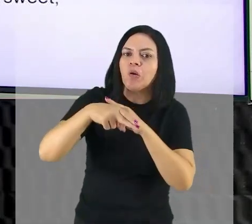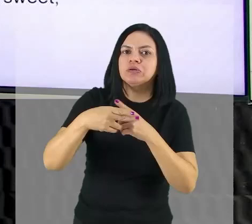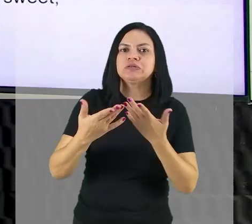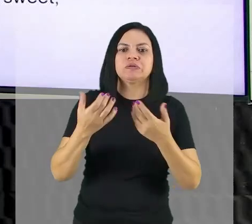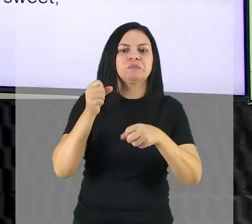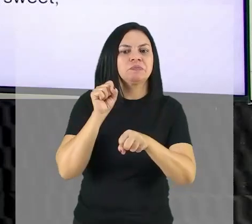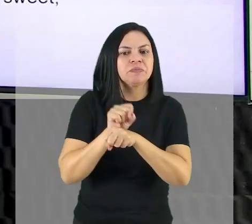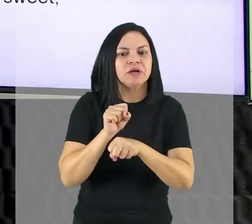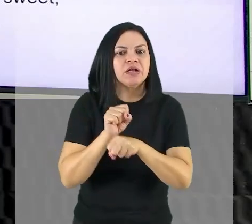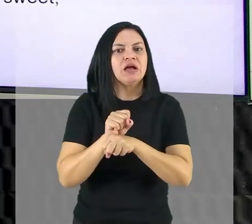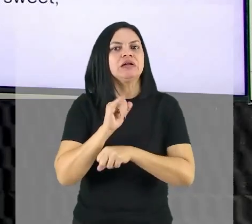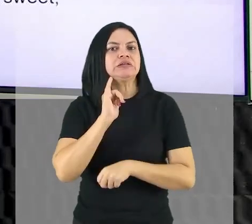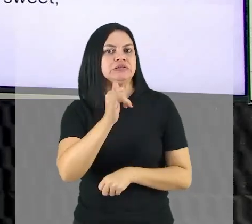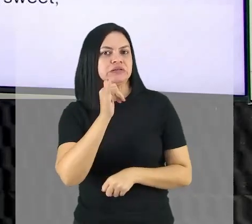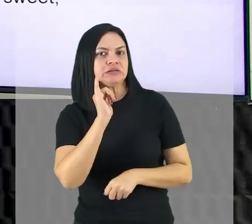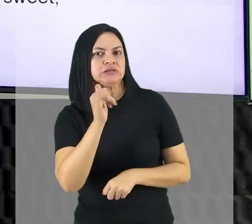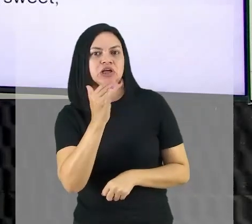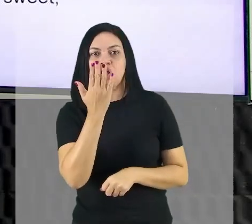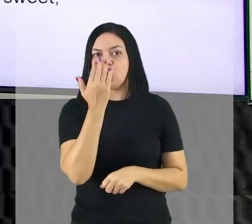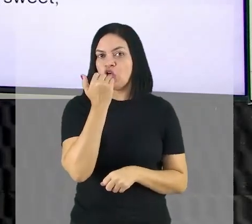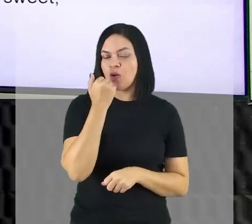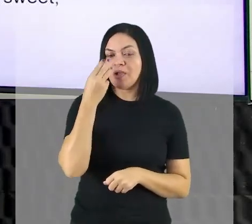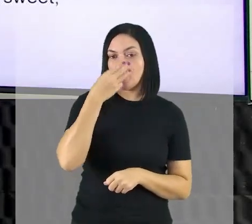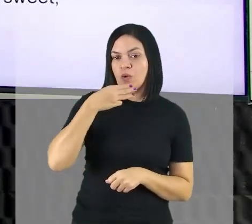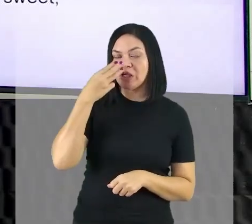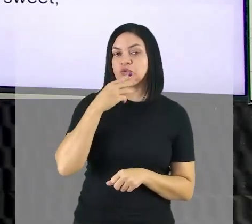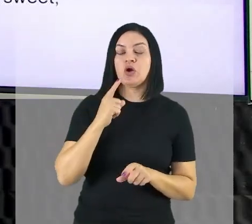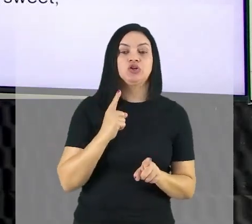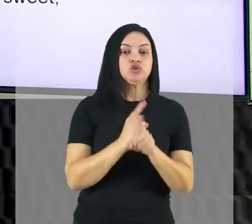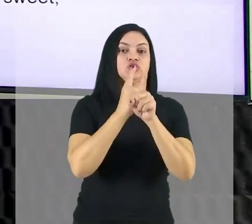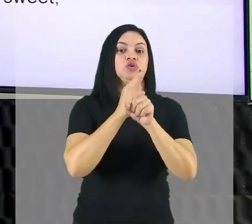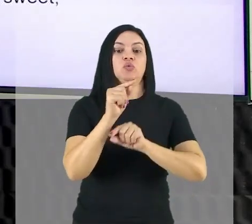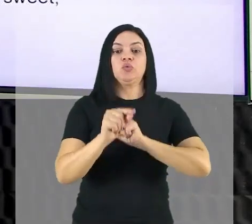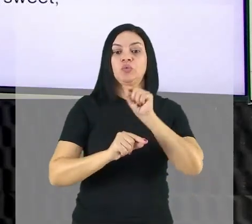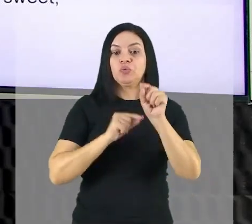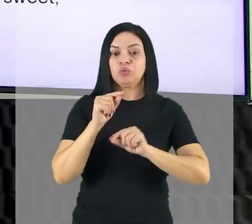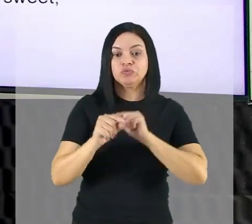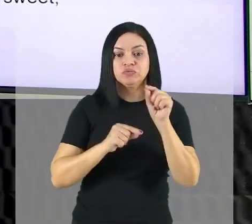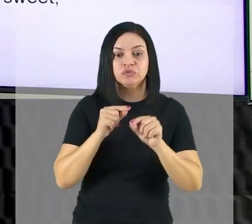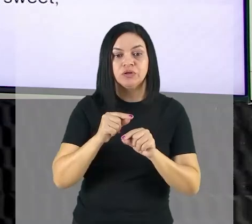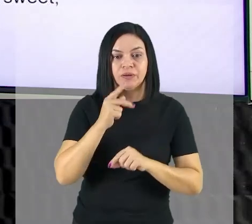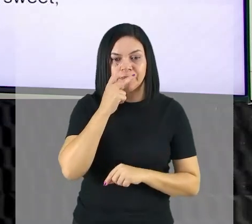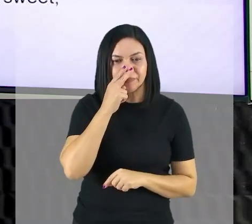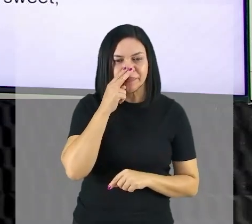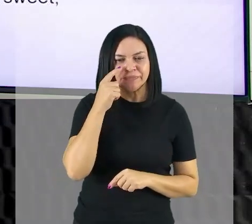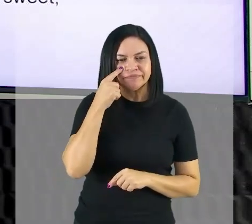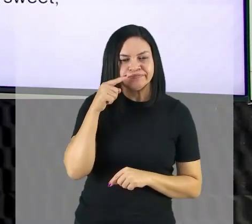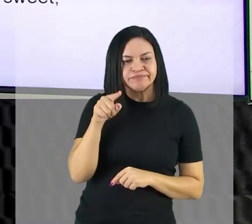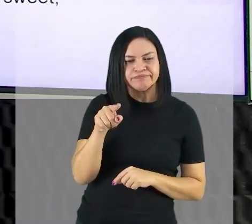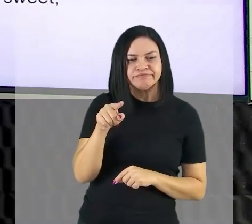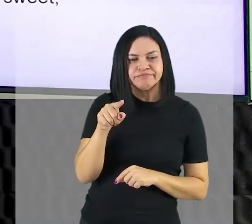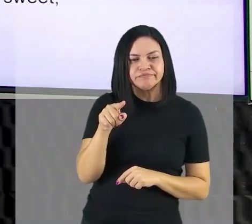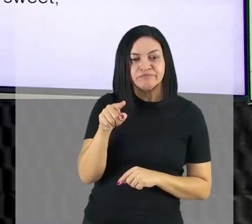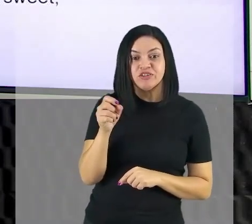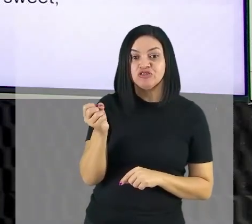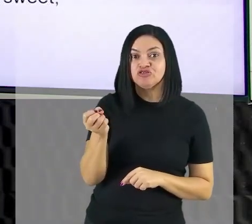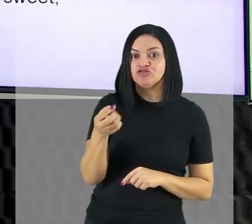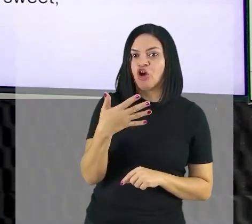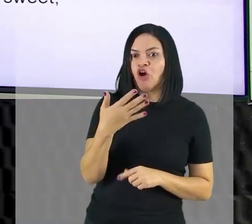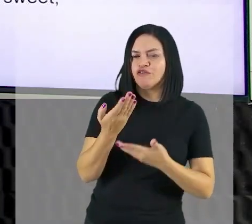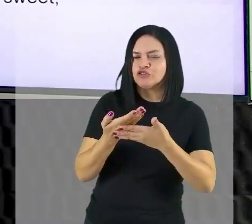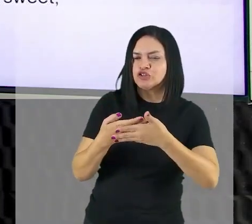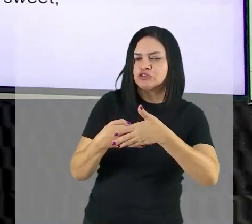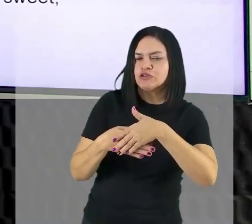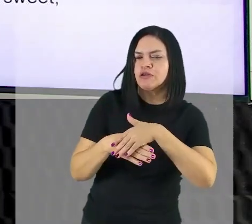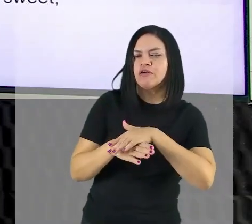de consumir o açúcar, descobriram new eating habits, novos